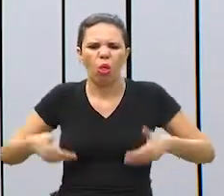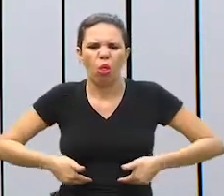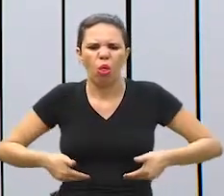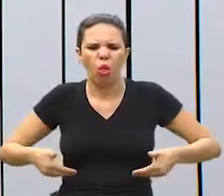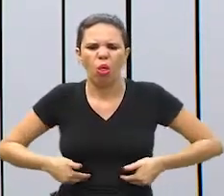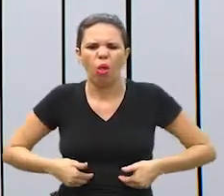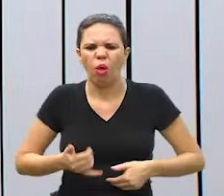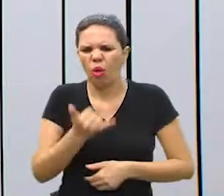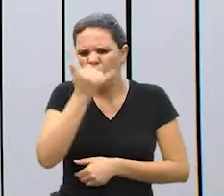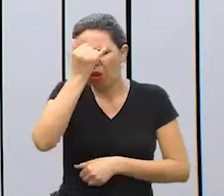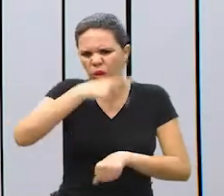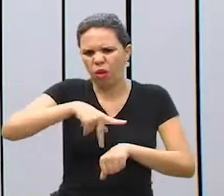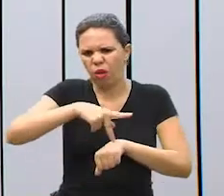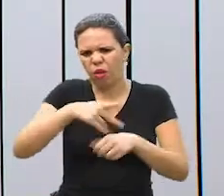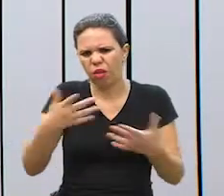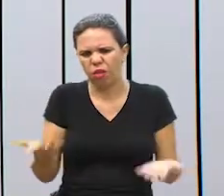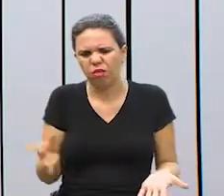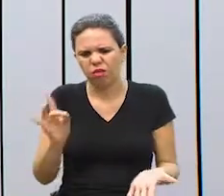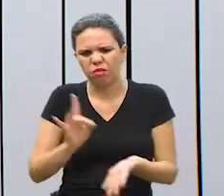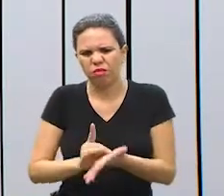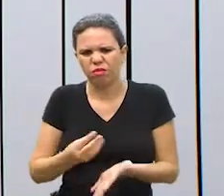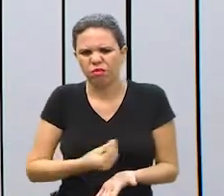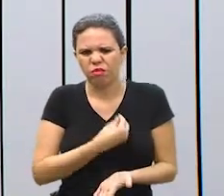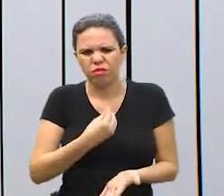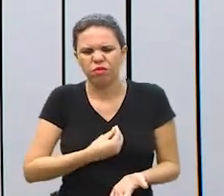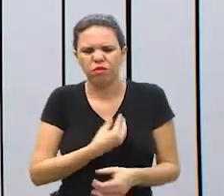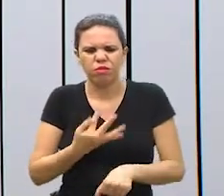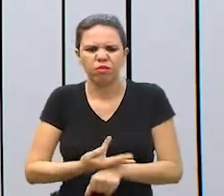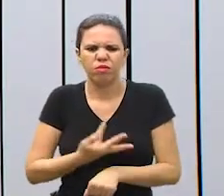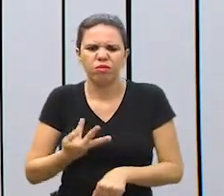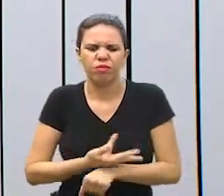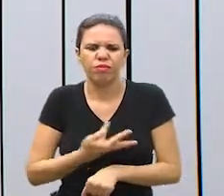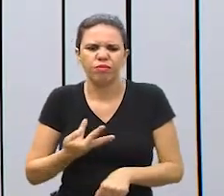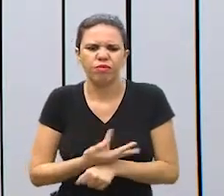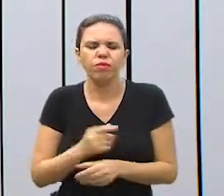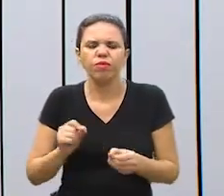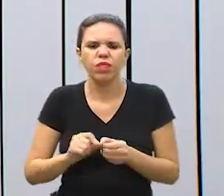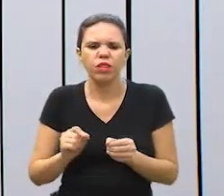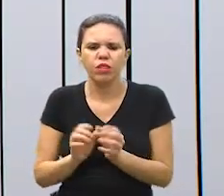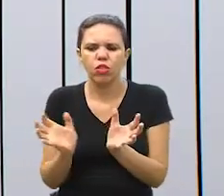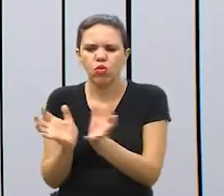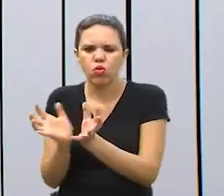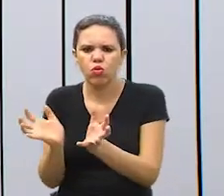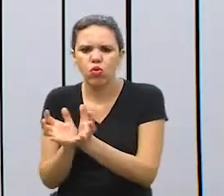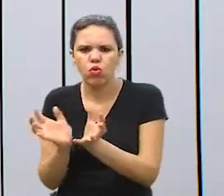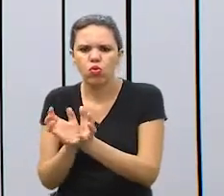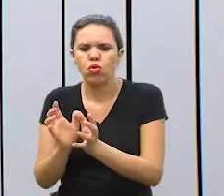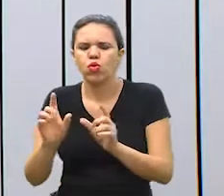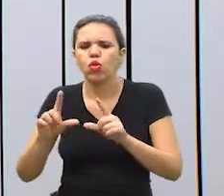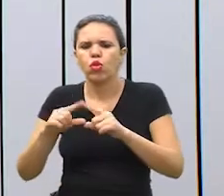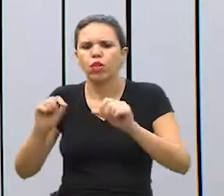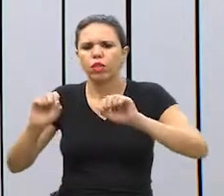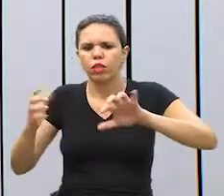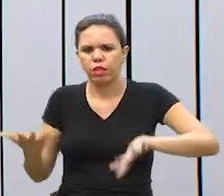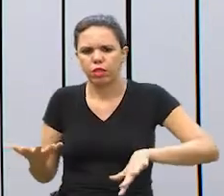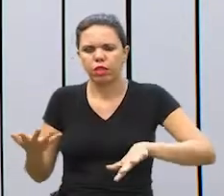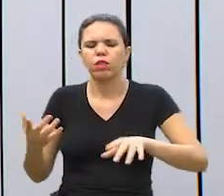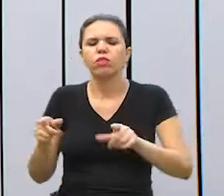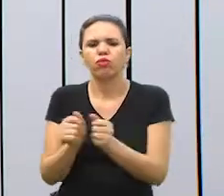da desgraça do país. Essa é a realidade que nós estamos vivendo. Fizeram um comitê lá no Congresso Nacional,